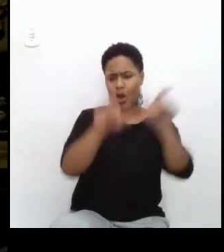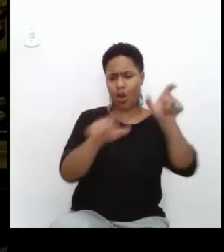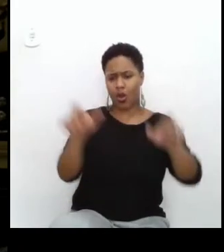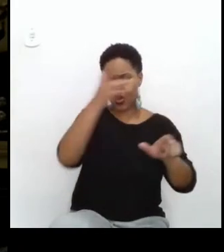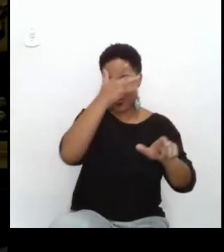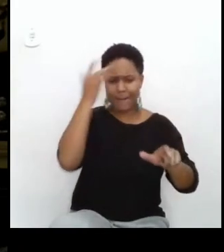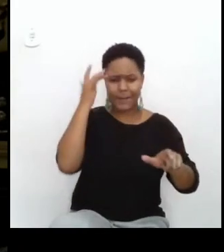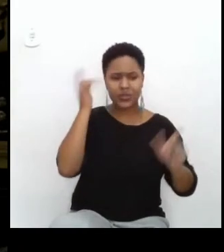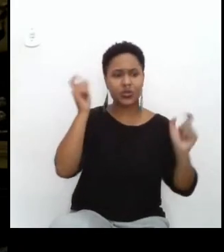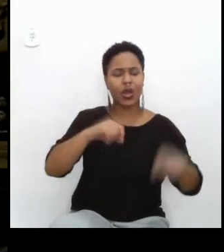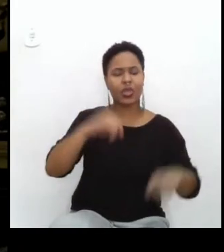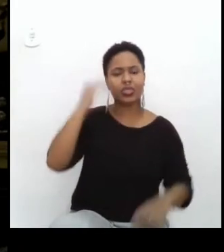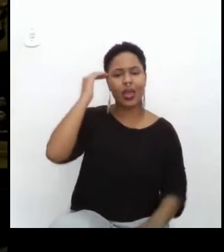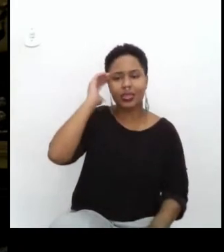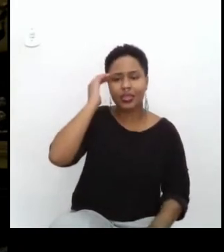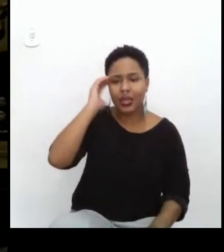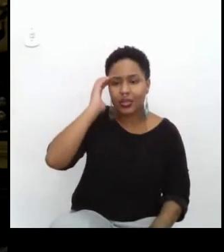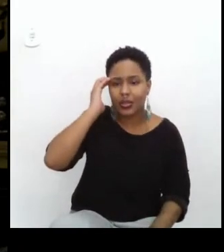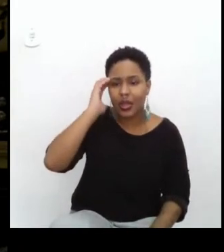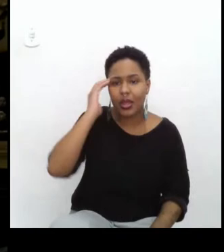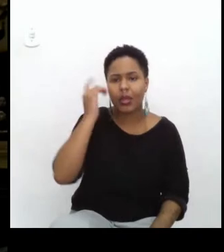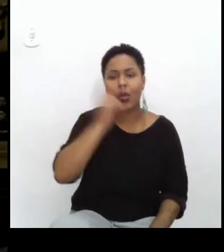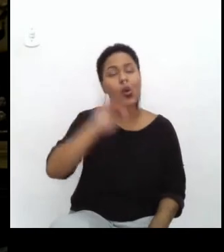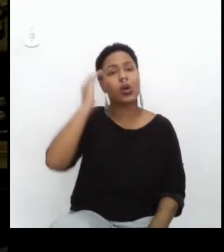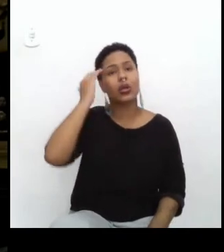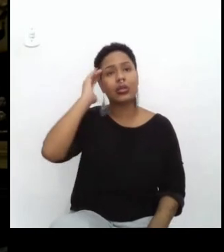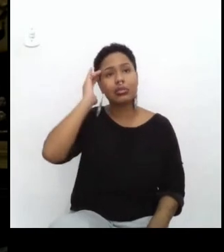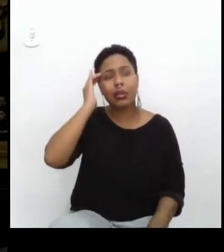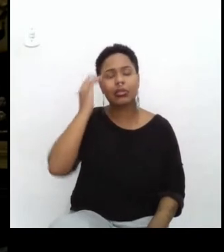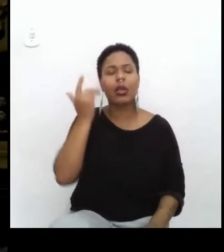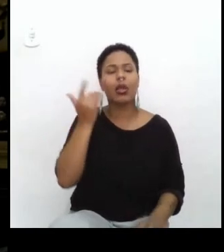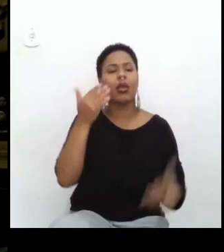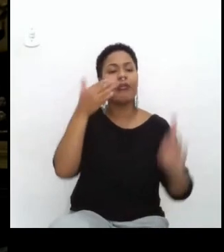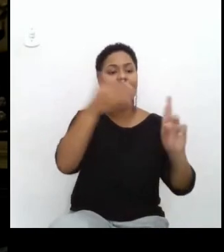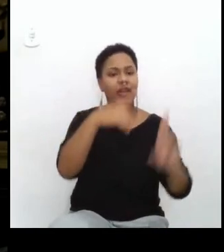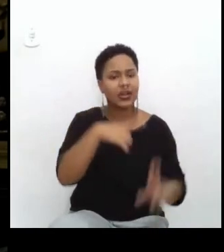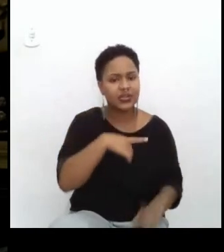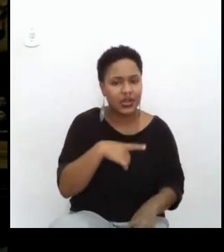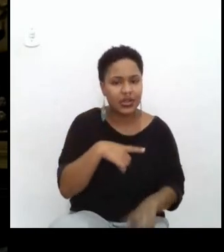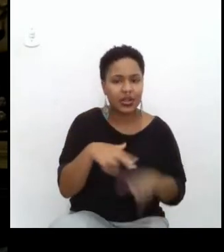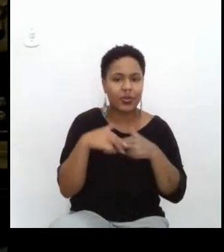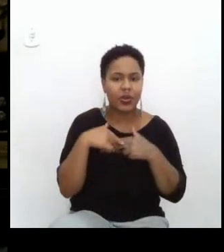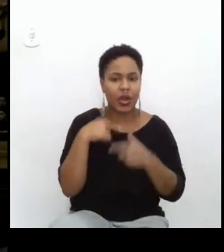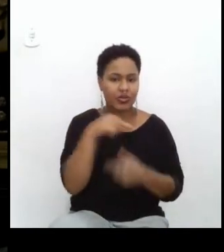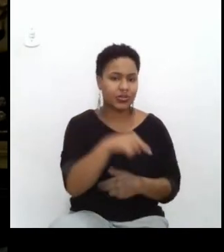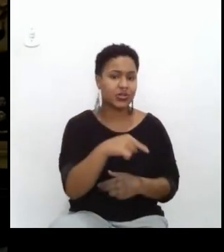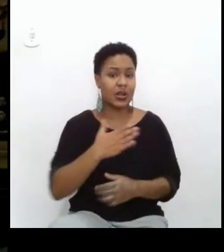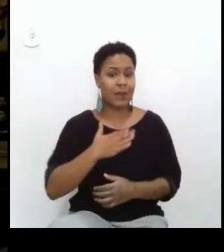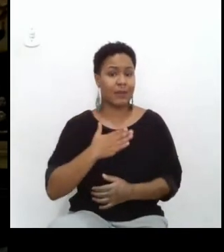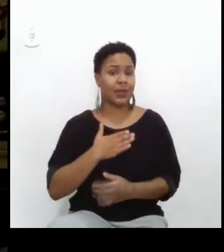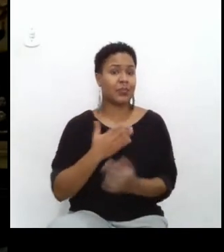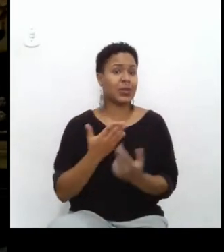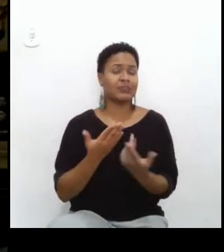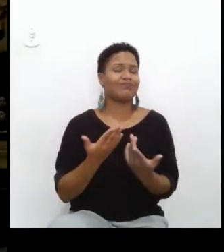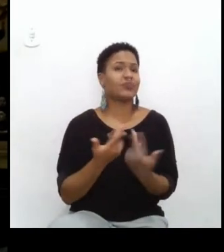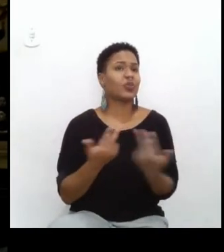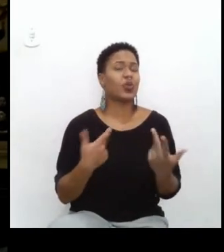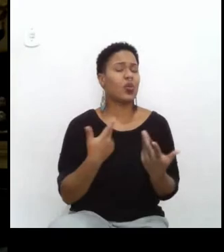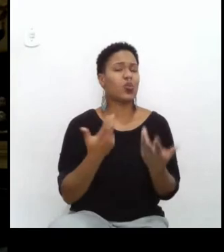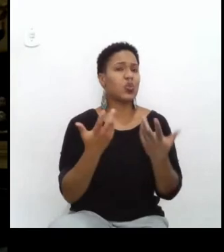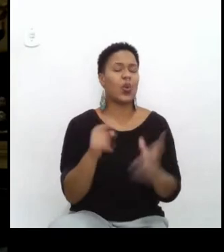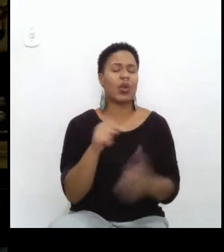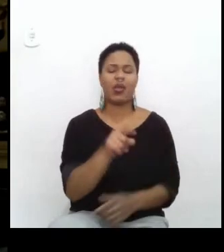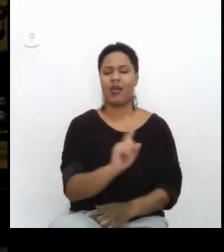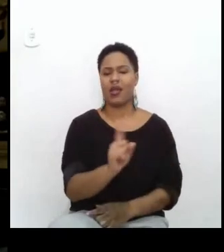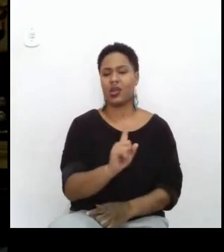comida suas Assim Dragon aqui enquanto a nova monte de o clima em